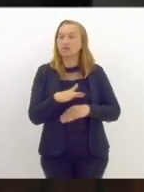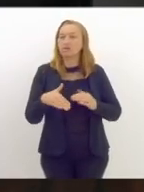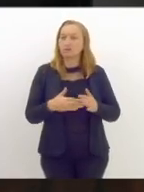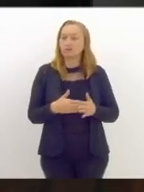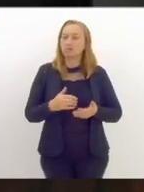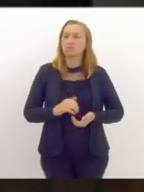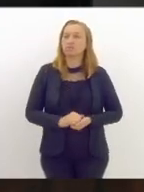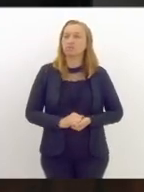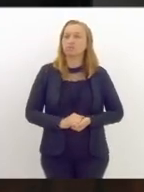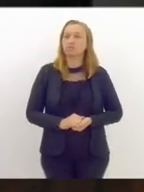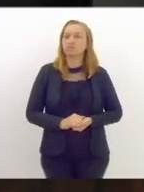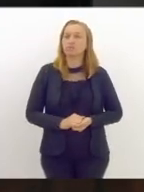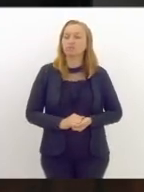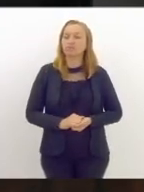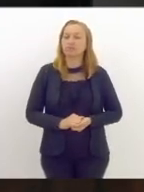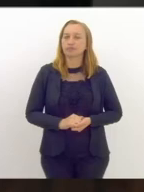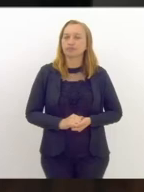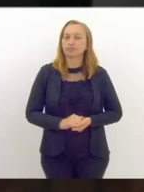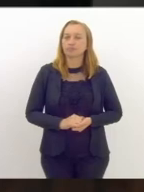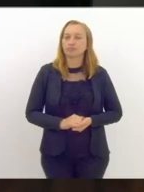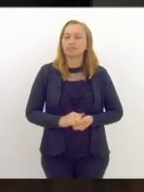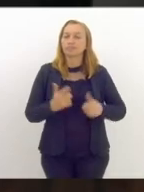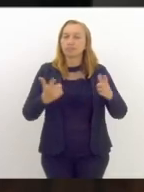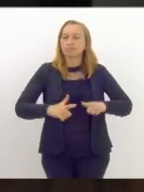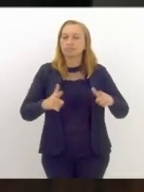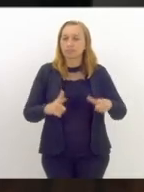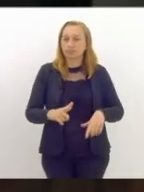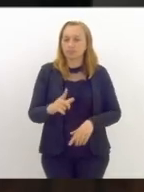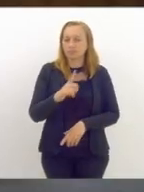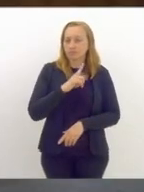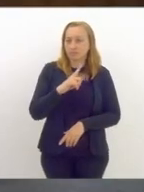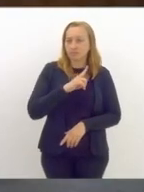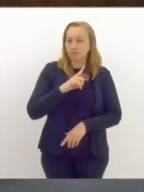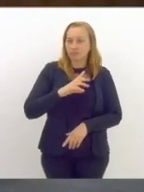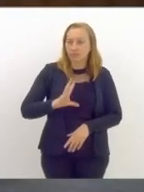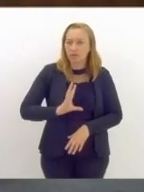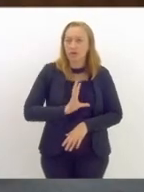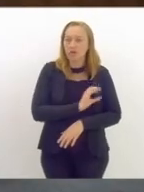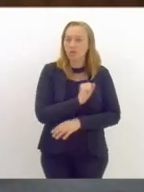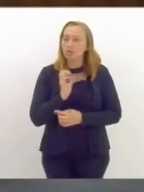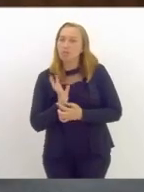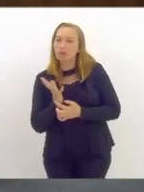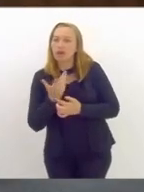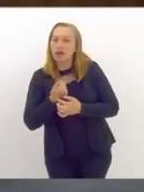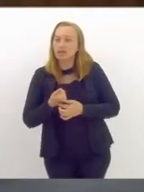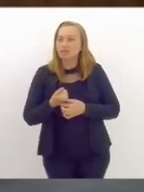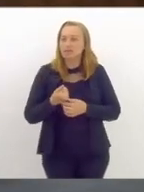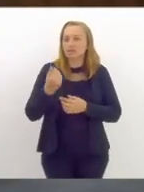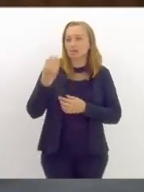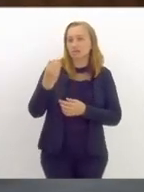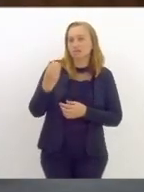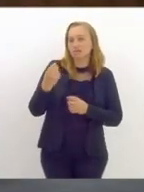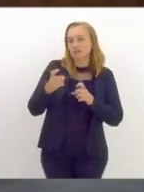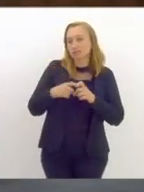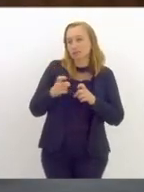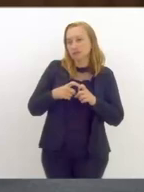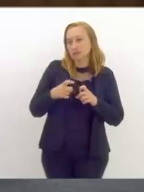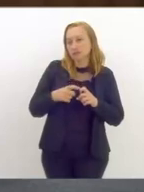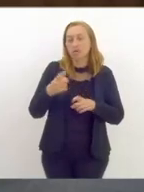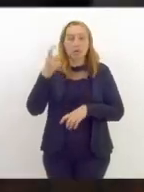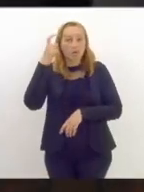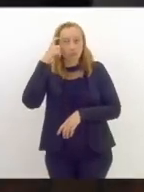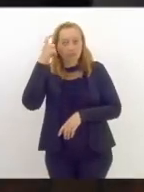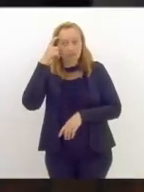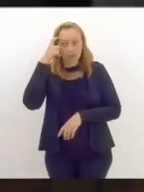presenças. Onde houver amor pela arte da medicina, também haverá amor pela humanidade. Essa frase cunhada pelo